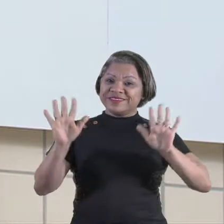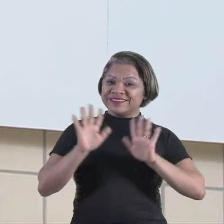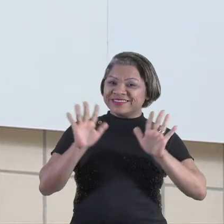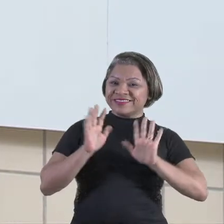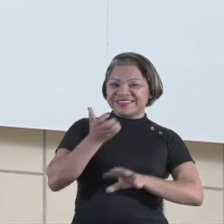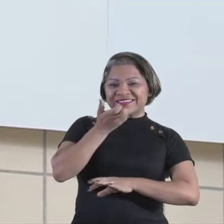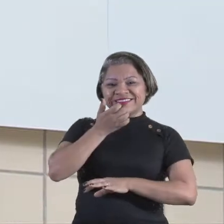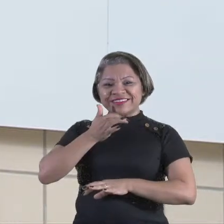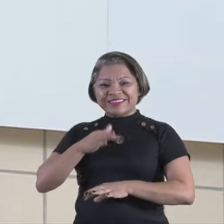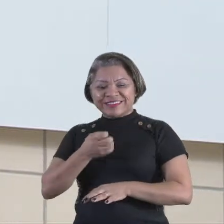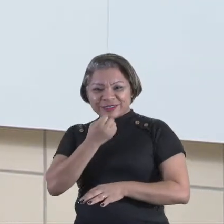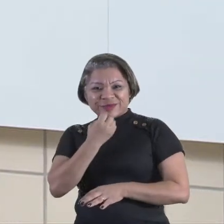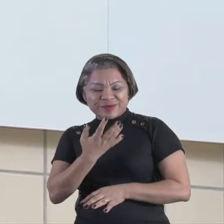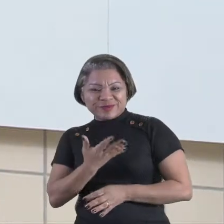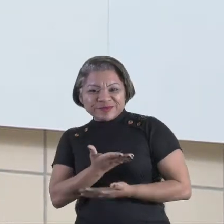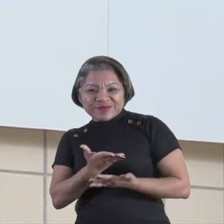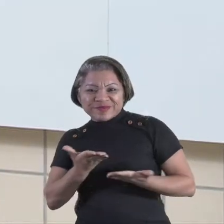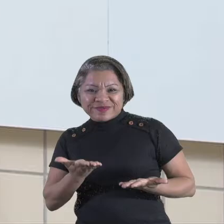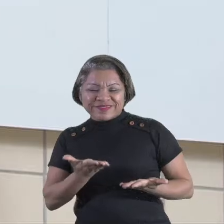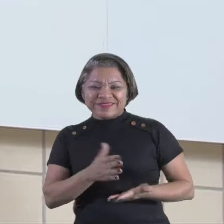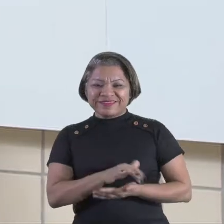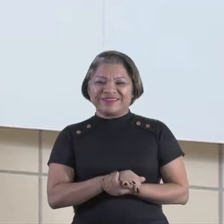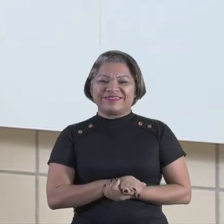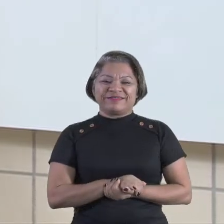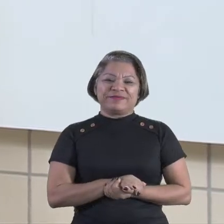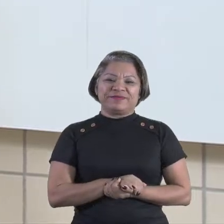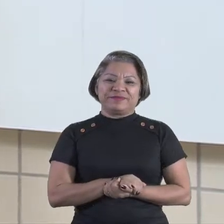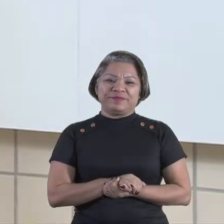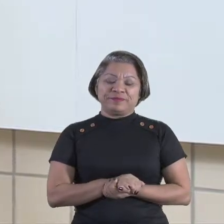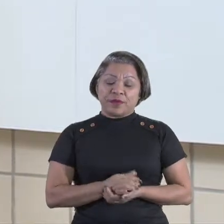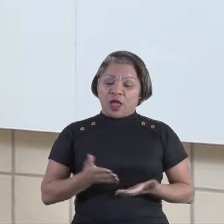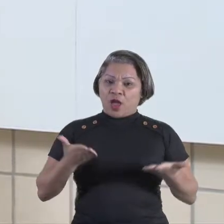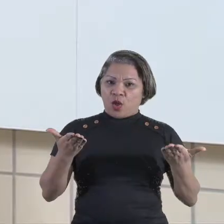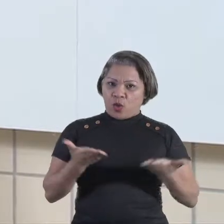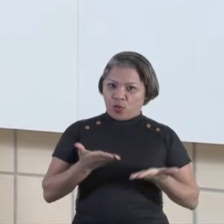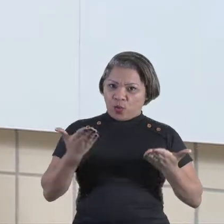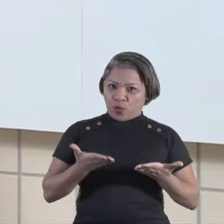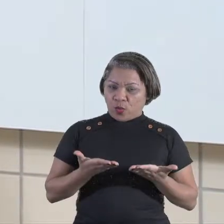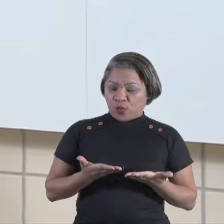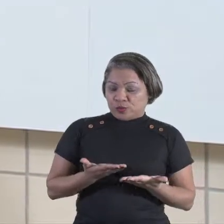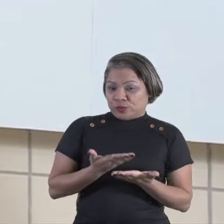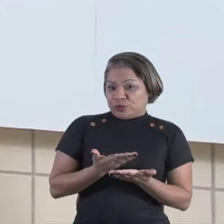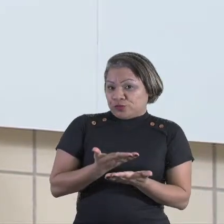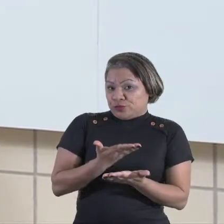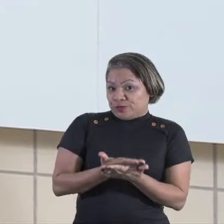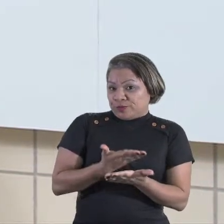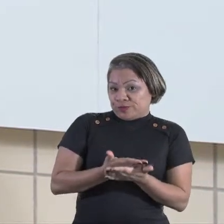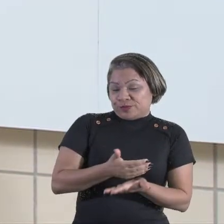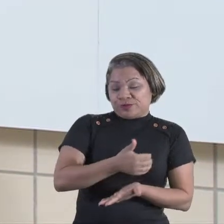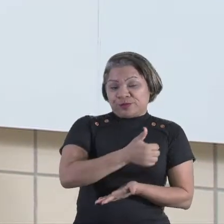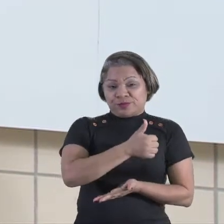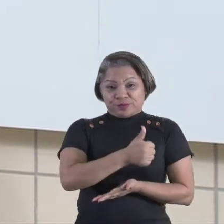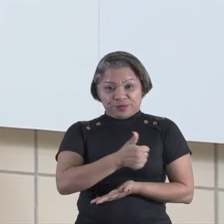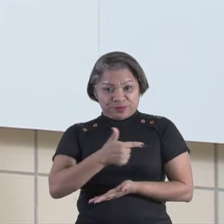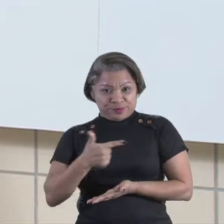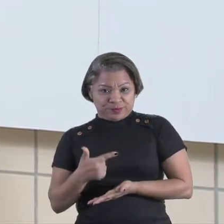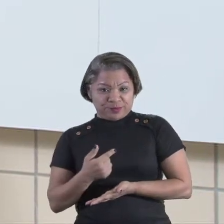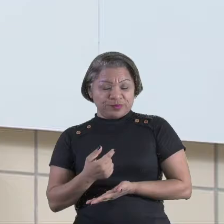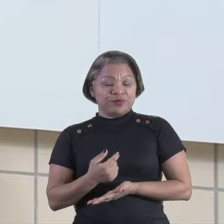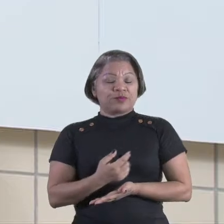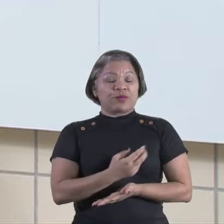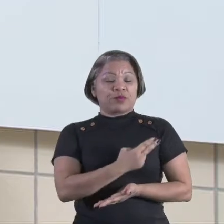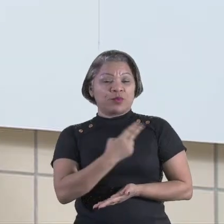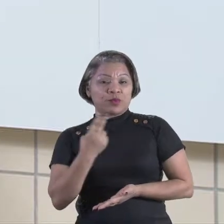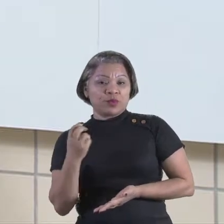crianças, tudo bem com vocês? Estamos aqui hoje para a nossa 12ª aula. Meu nome é Marísia,